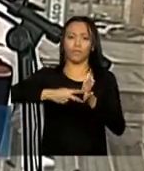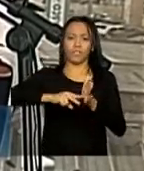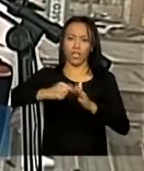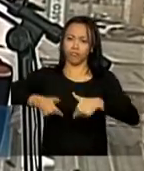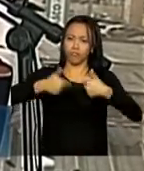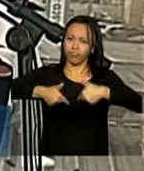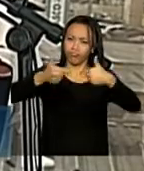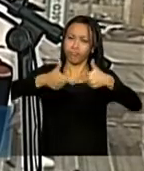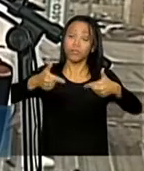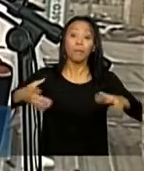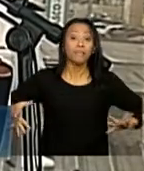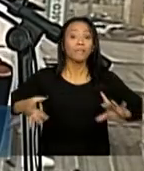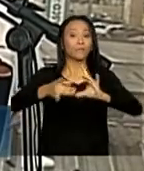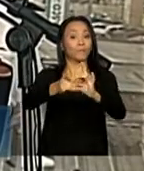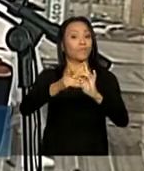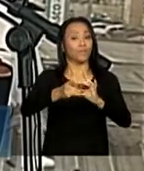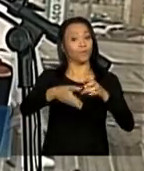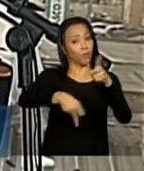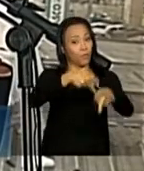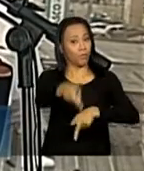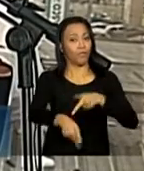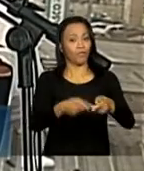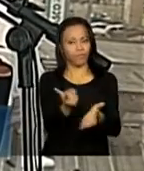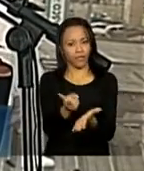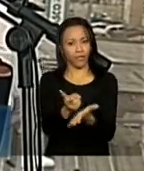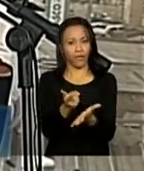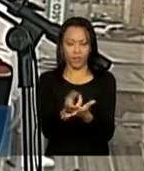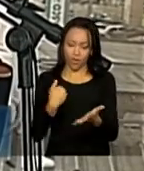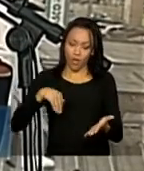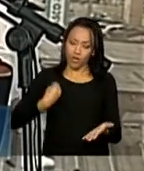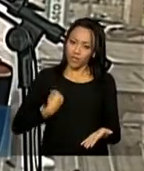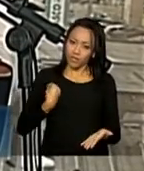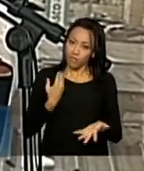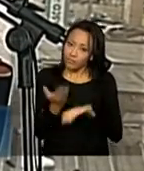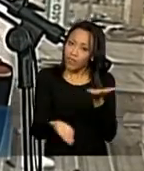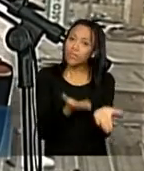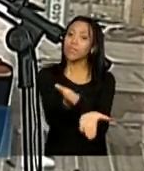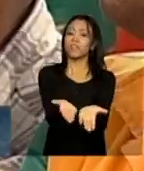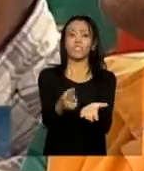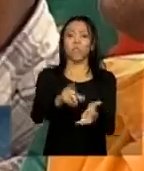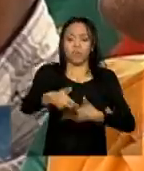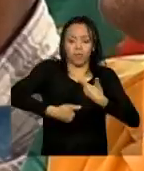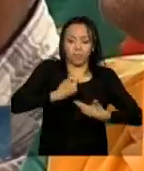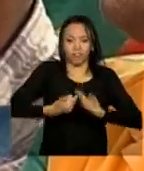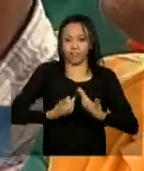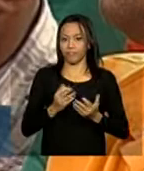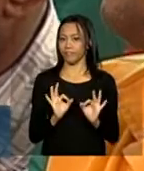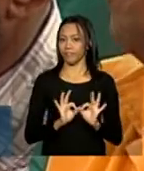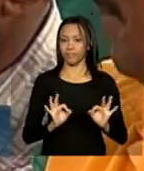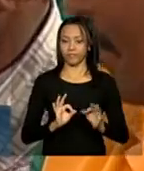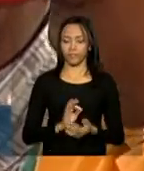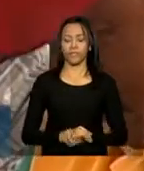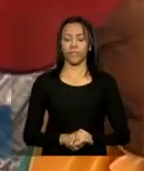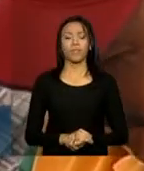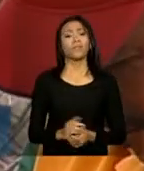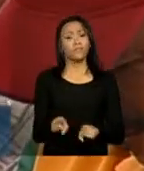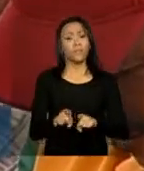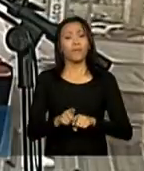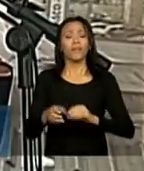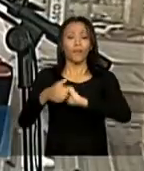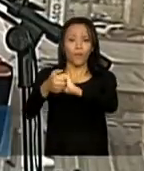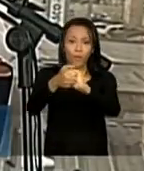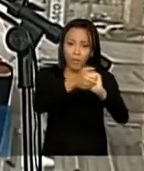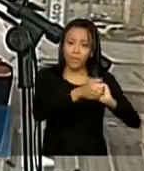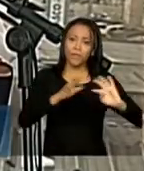mas abraçado com o povo, porque a gente está aqui para servir ao povo e não para se servir do povo. Queria cumprimentar todos os